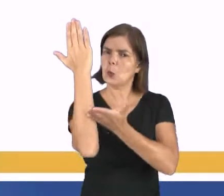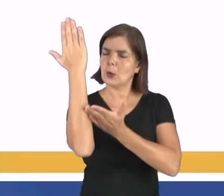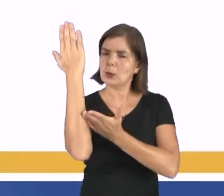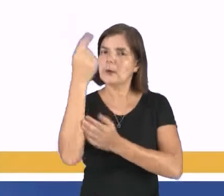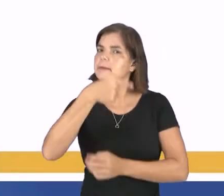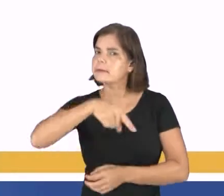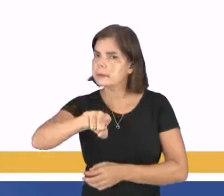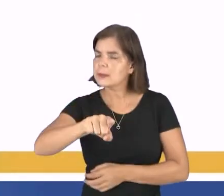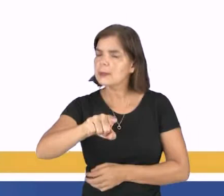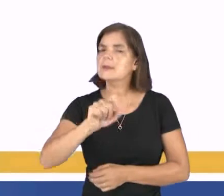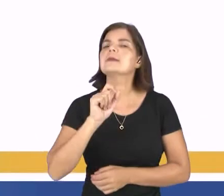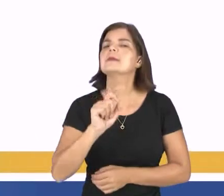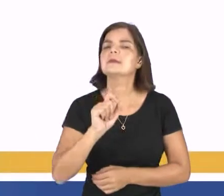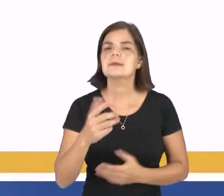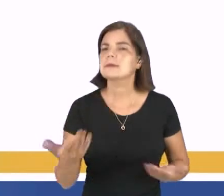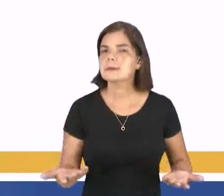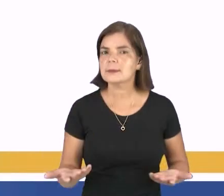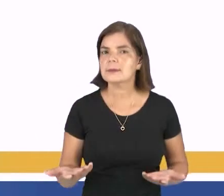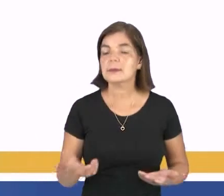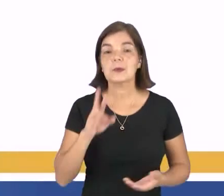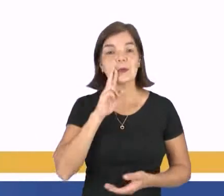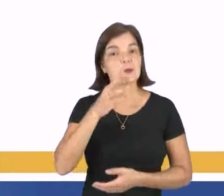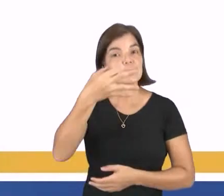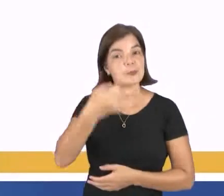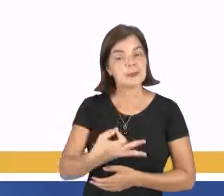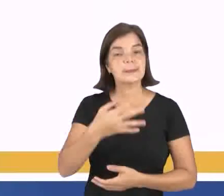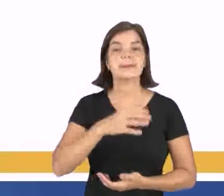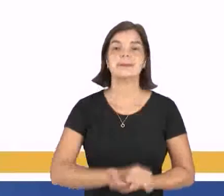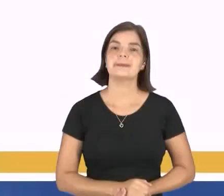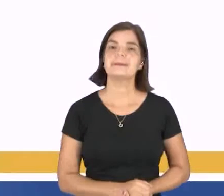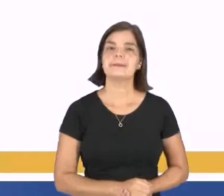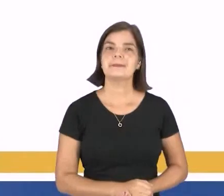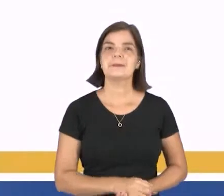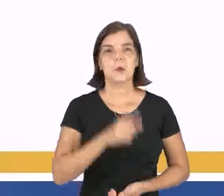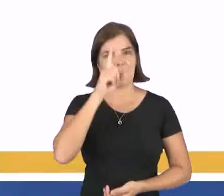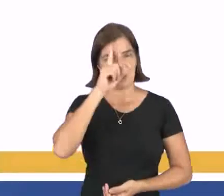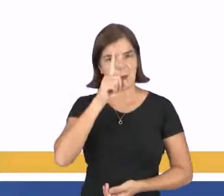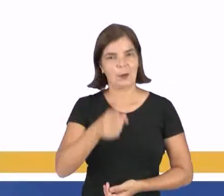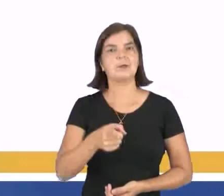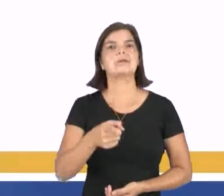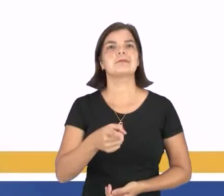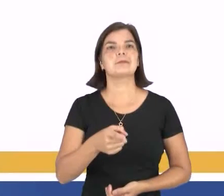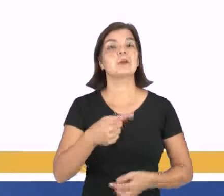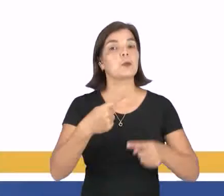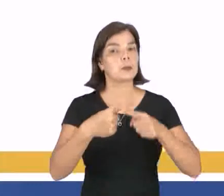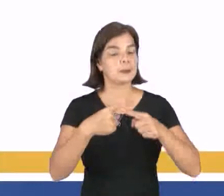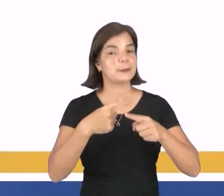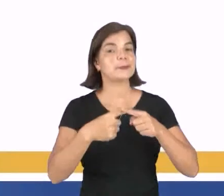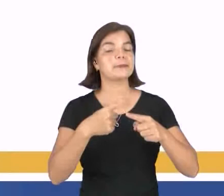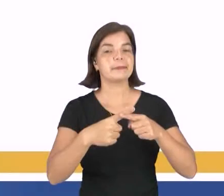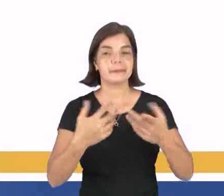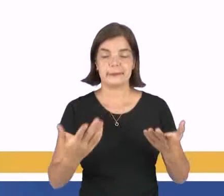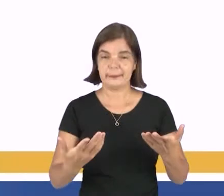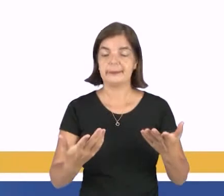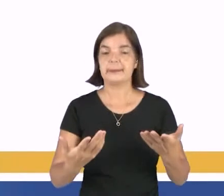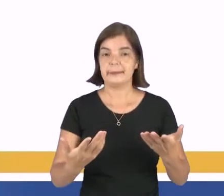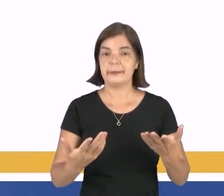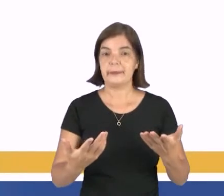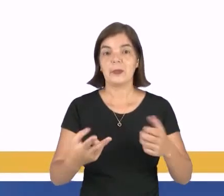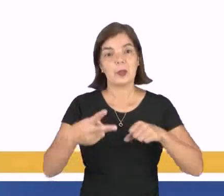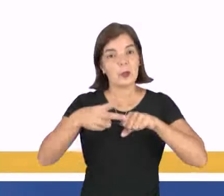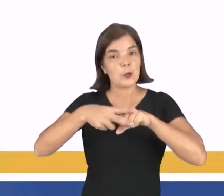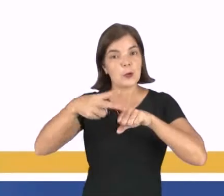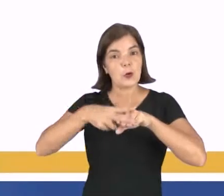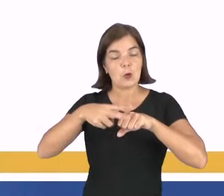cortar está indicando o quê Qual seria a alternativa correta uma ordem não é o por que a forma verbal